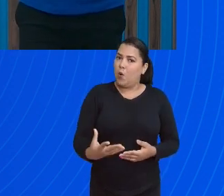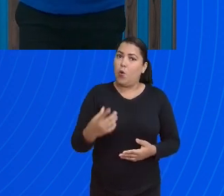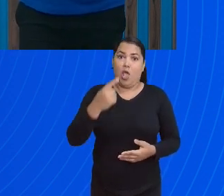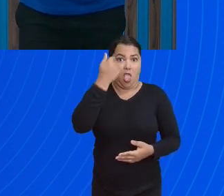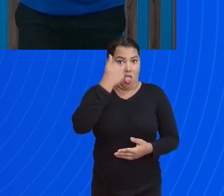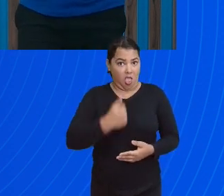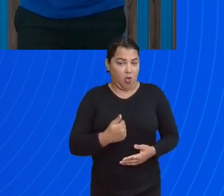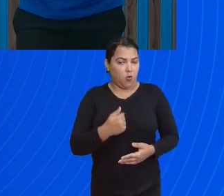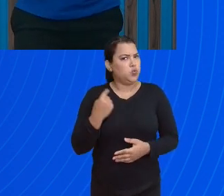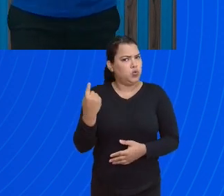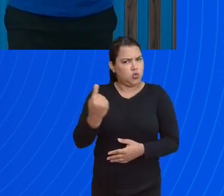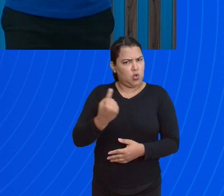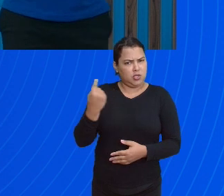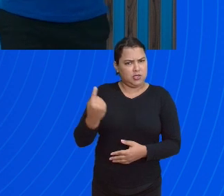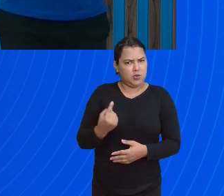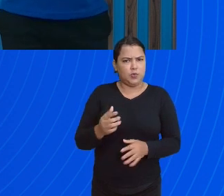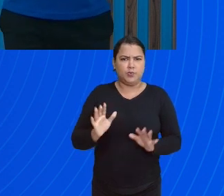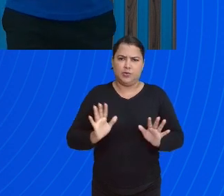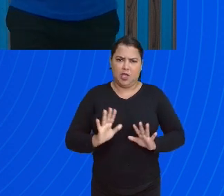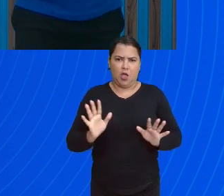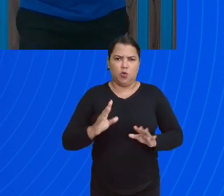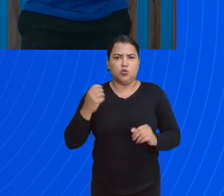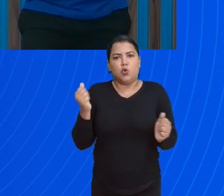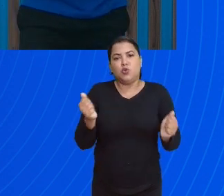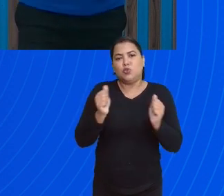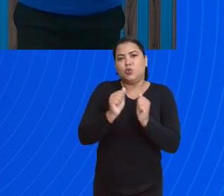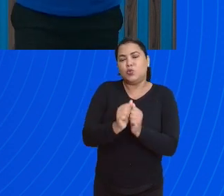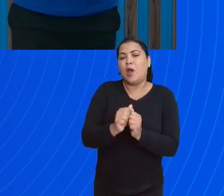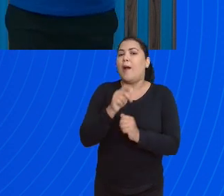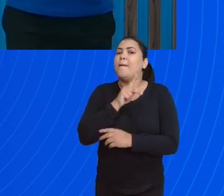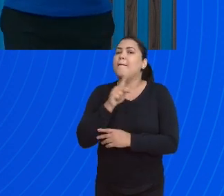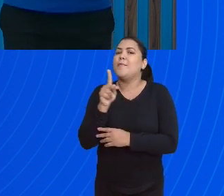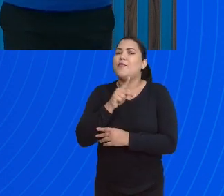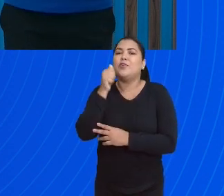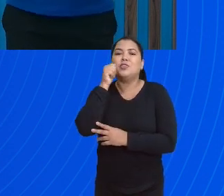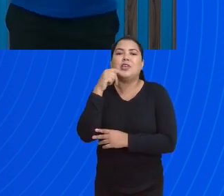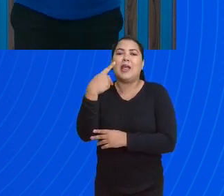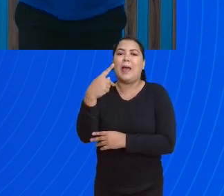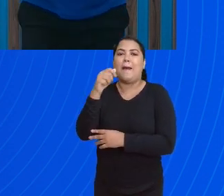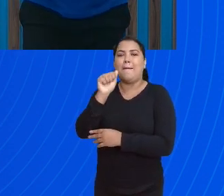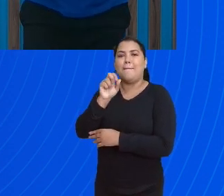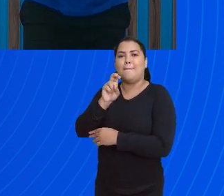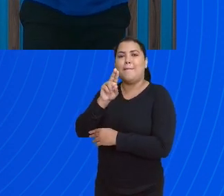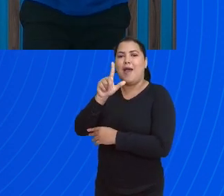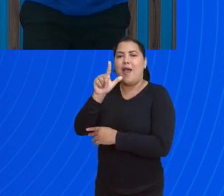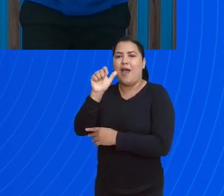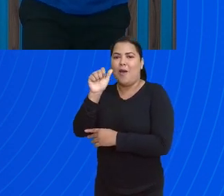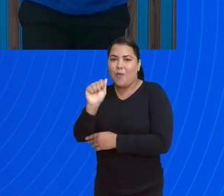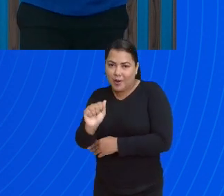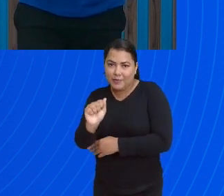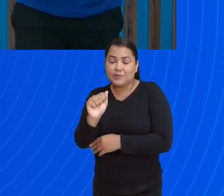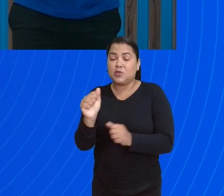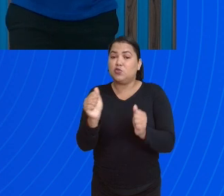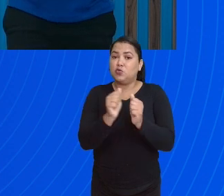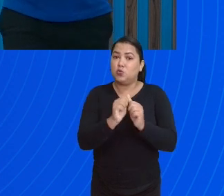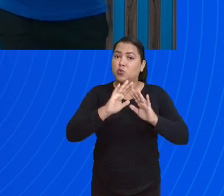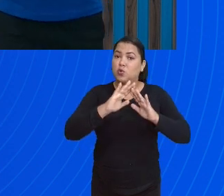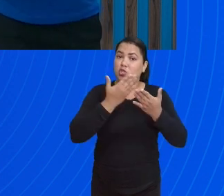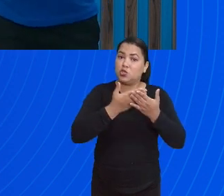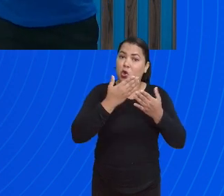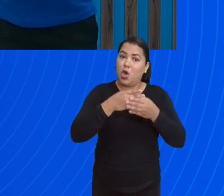professora, estou aqui com Paula, né? A professora Paula de Educação Física, com outros professores aqui também da Escola Municipal para Aulas